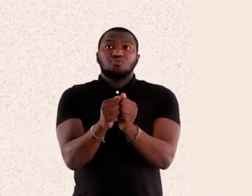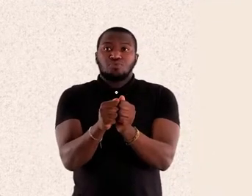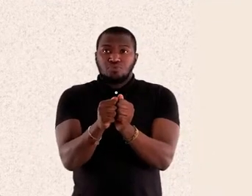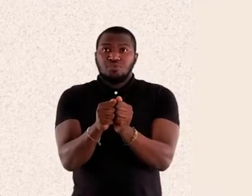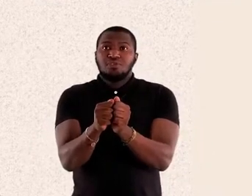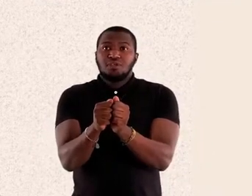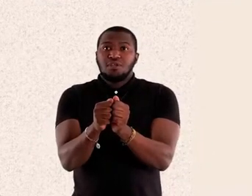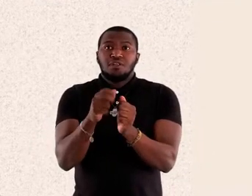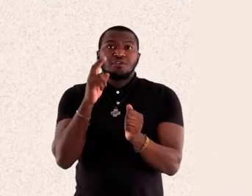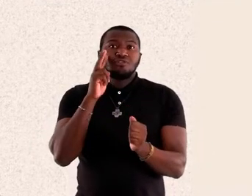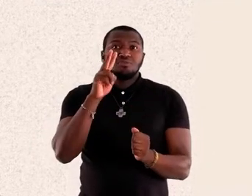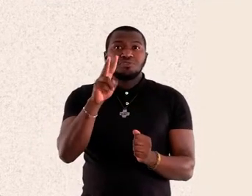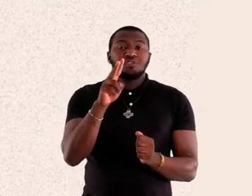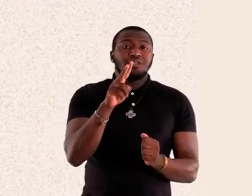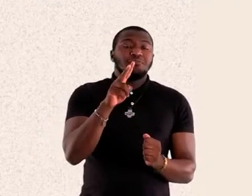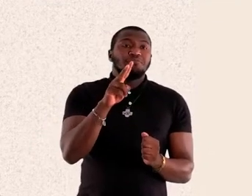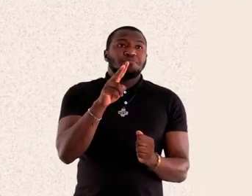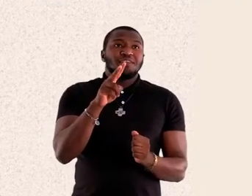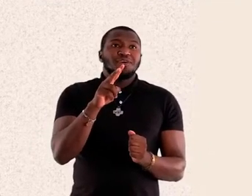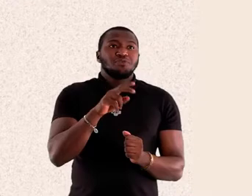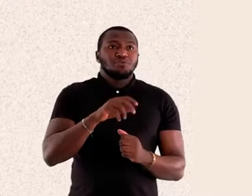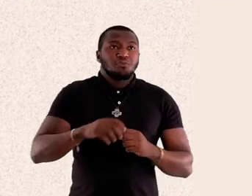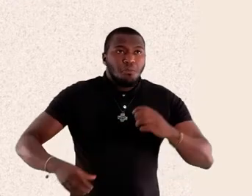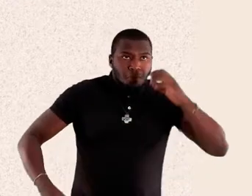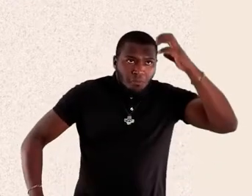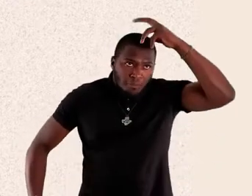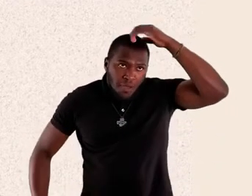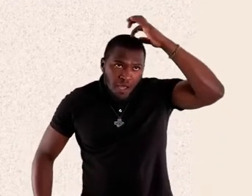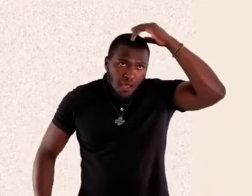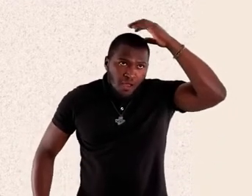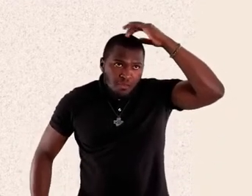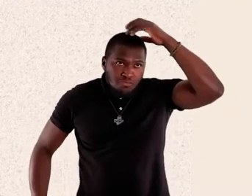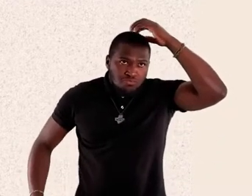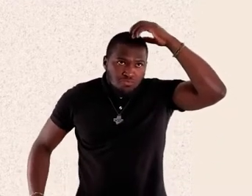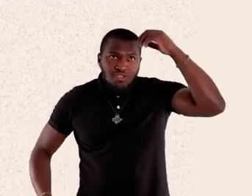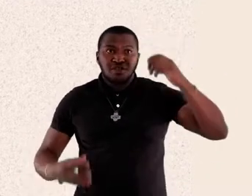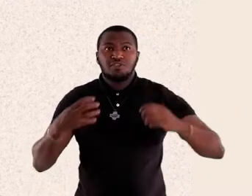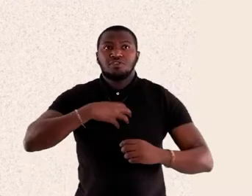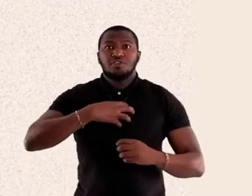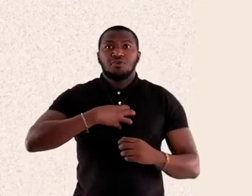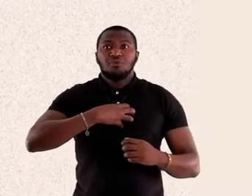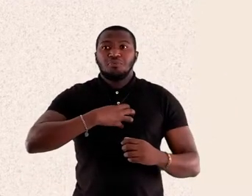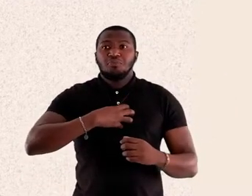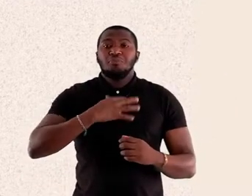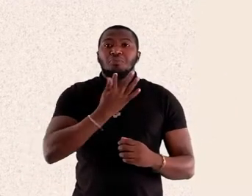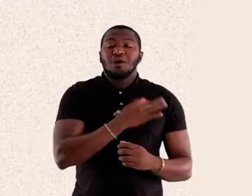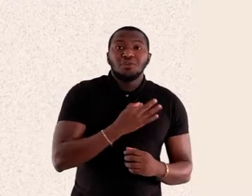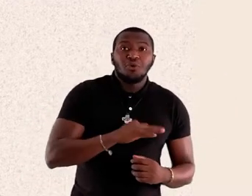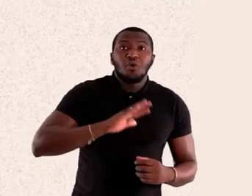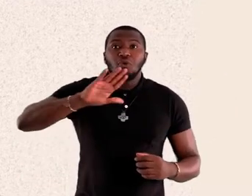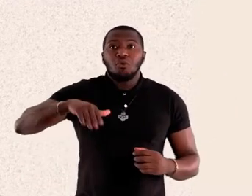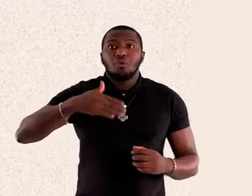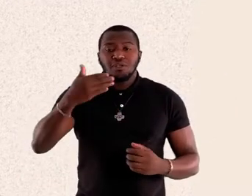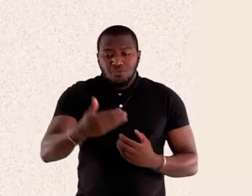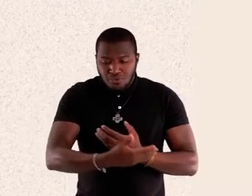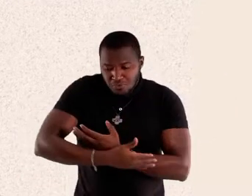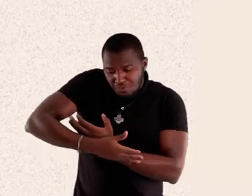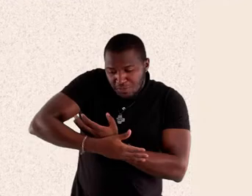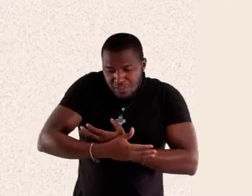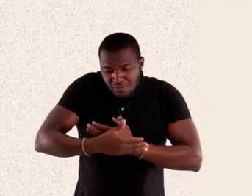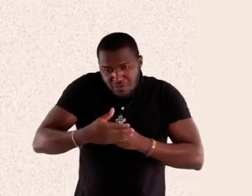verificou uma dor social vol e põe um desses animais a partir da retirada dos bebês das Mães